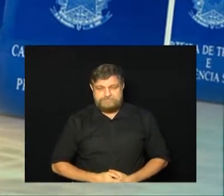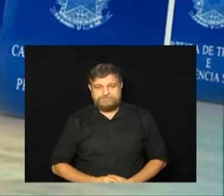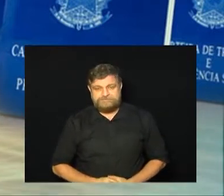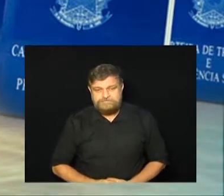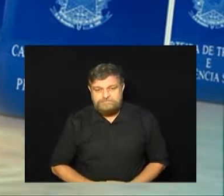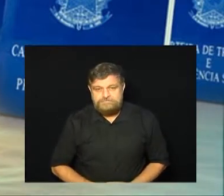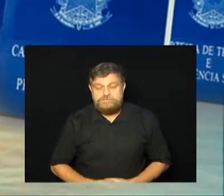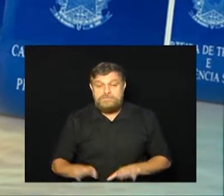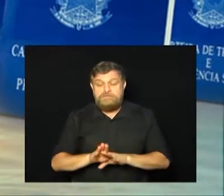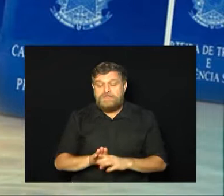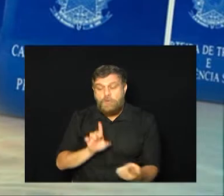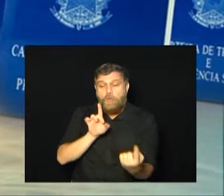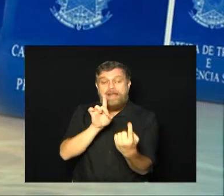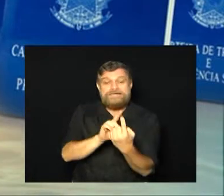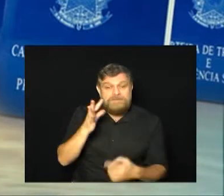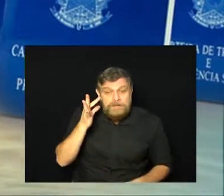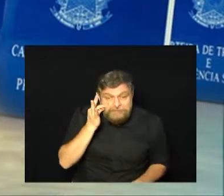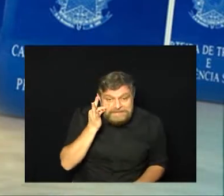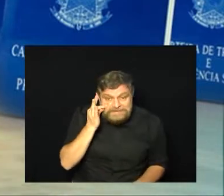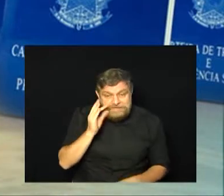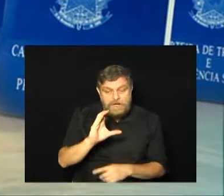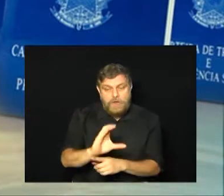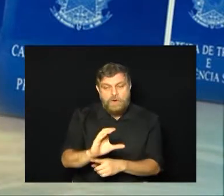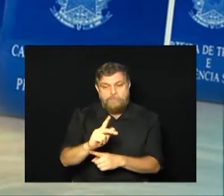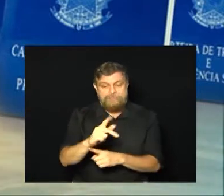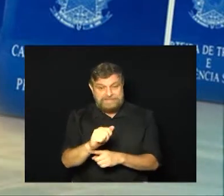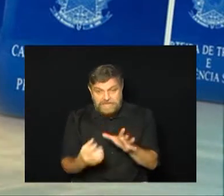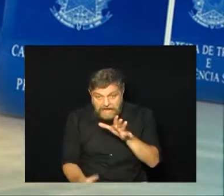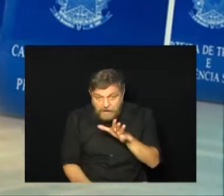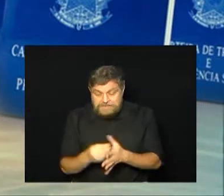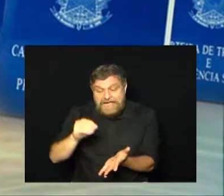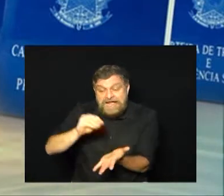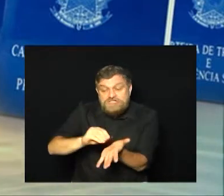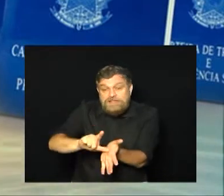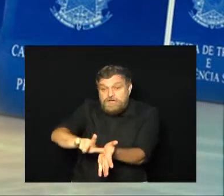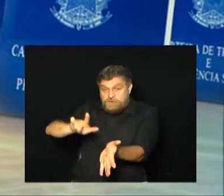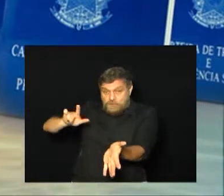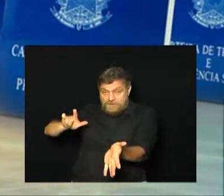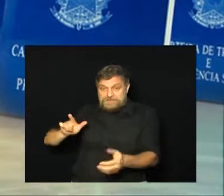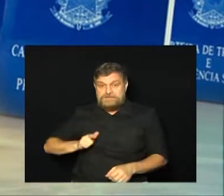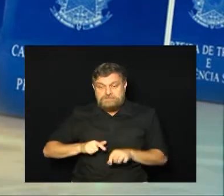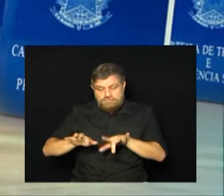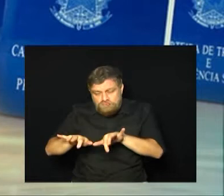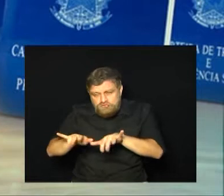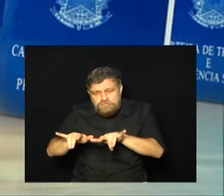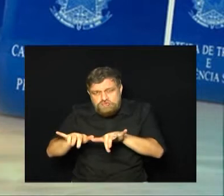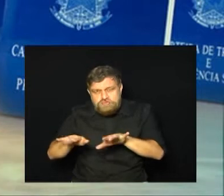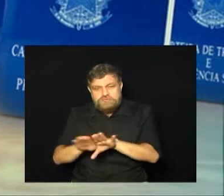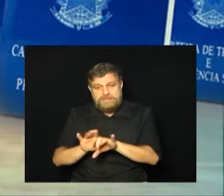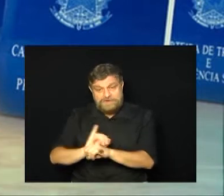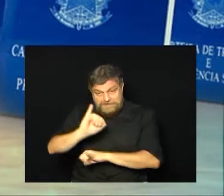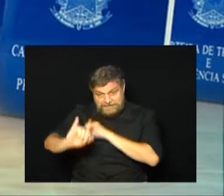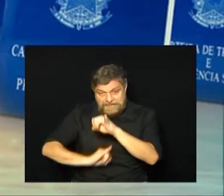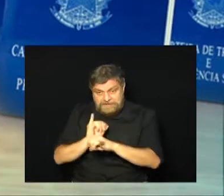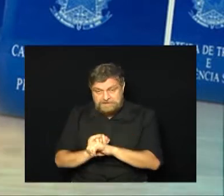cepat.campinas.sp.gov.br. O atendimento presencial do CEPAT é realizado apenas com agendamento e deve ser feito também pela internet